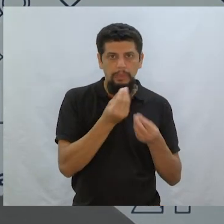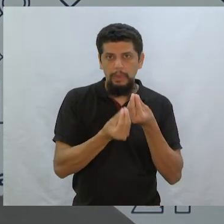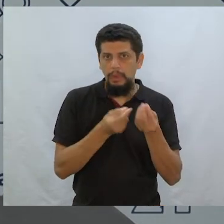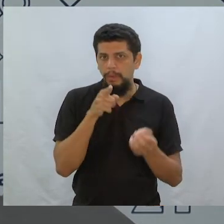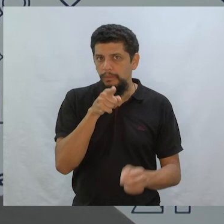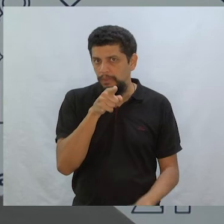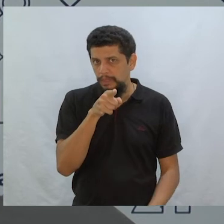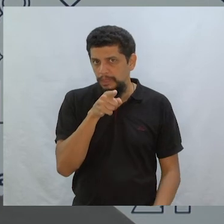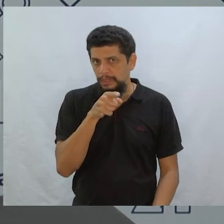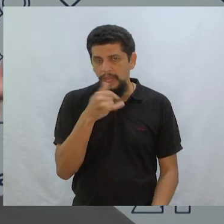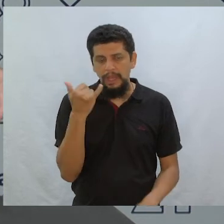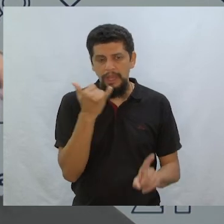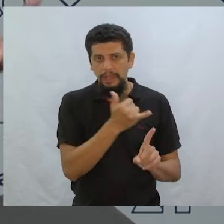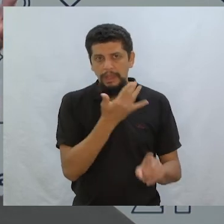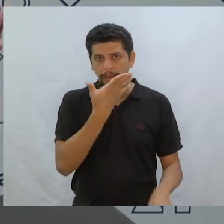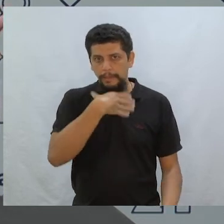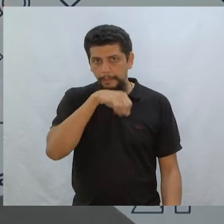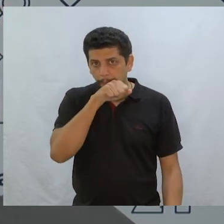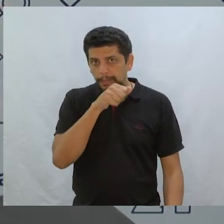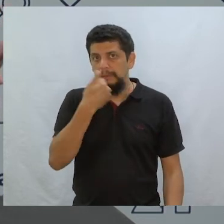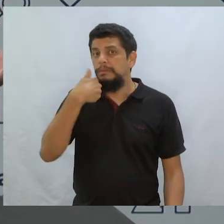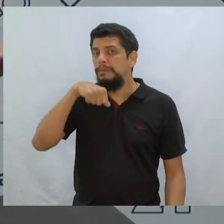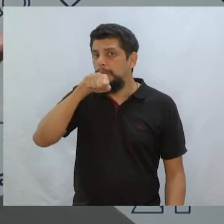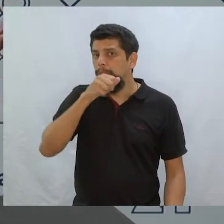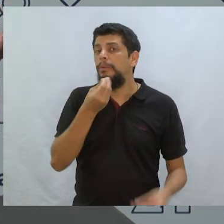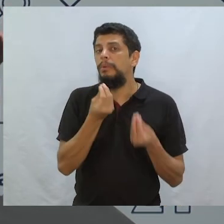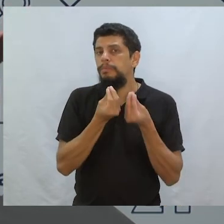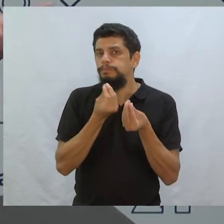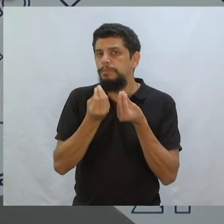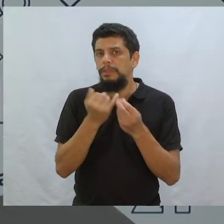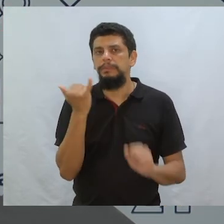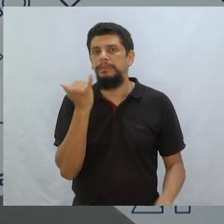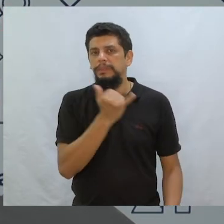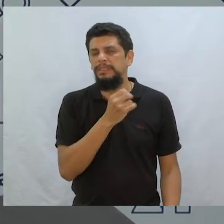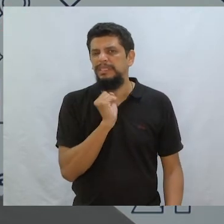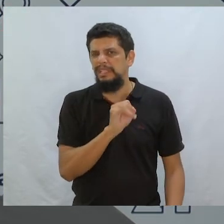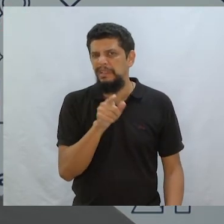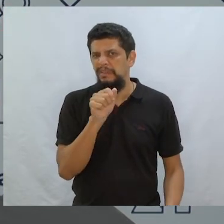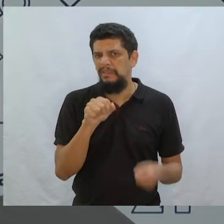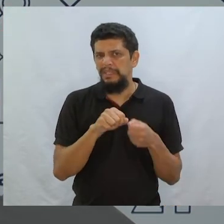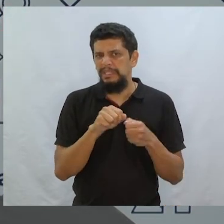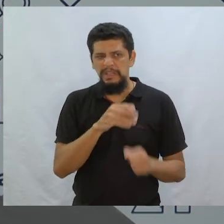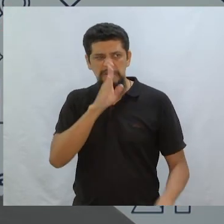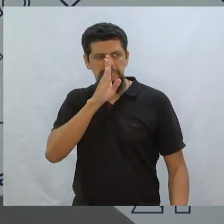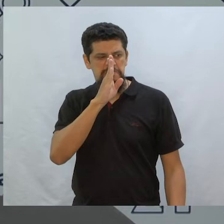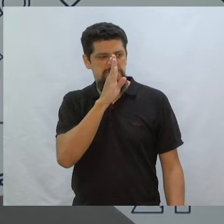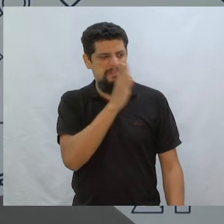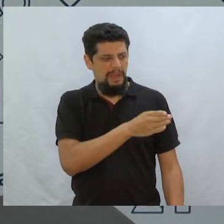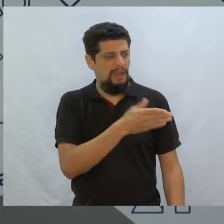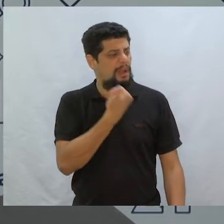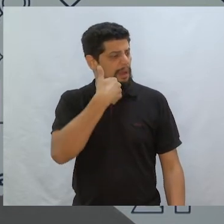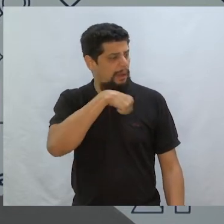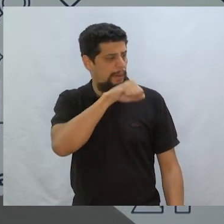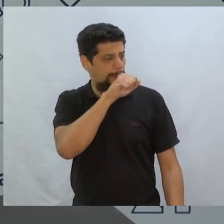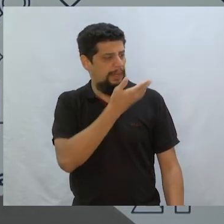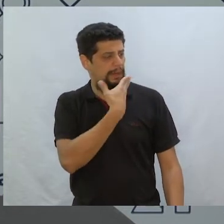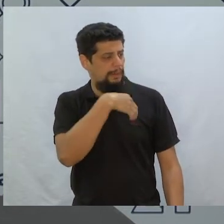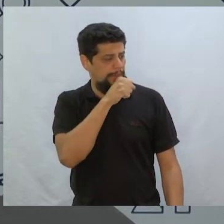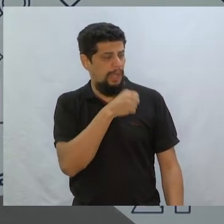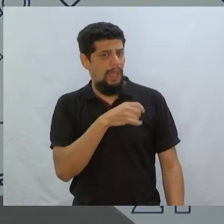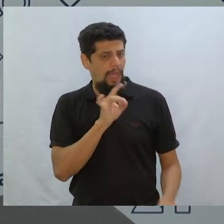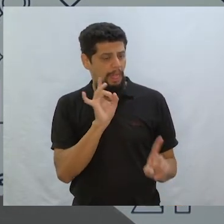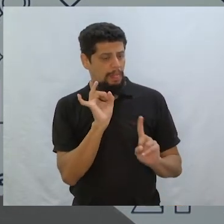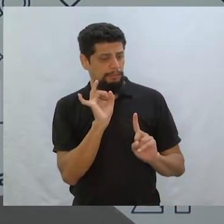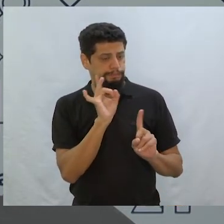Escola Como que você ia avisar que você foi expulso da Escola Será que você faria algo direto assim mãe pai Fui